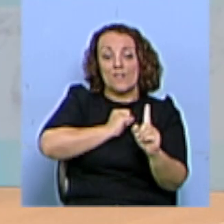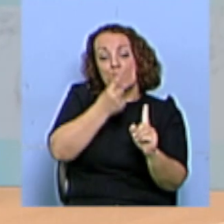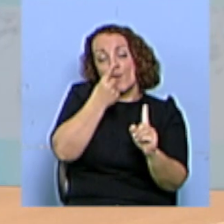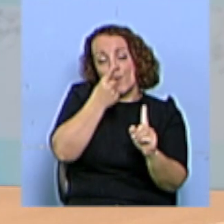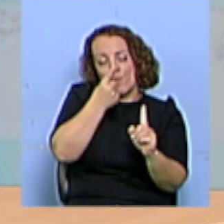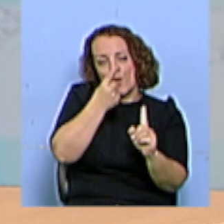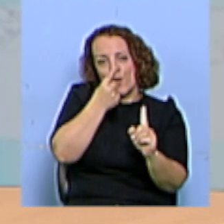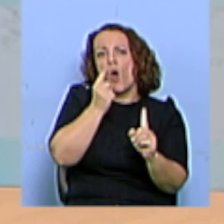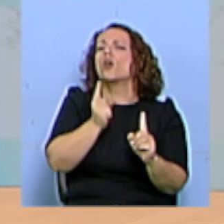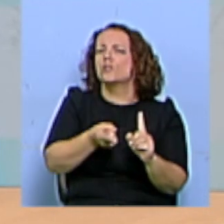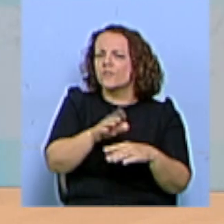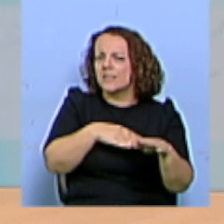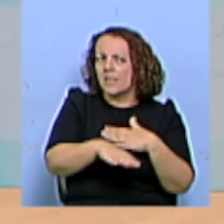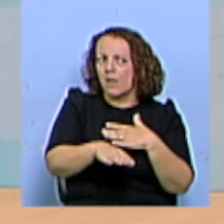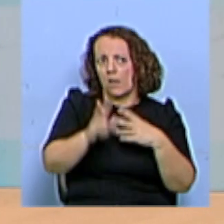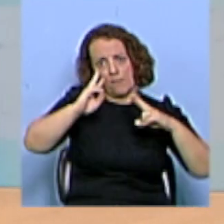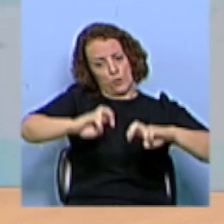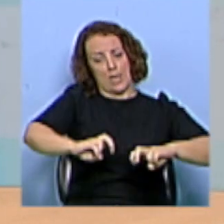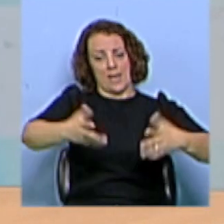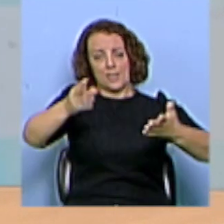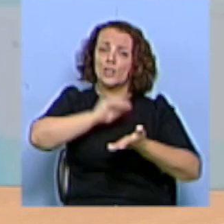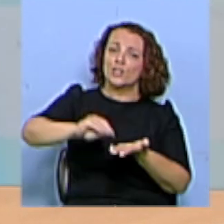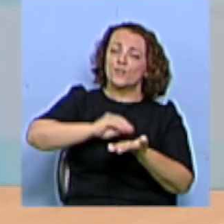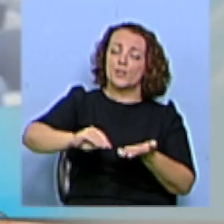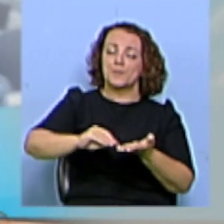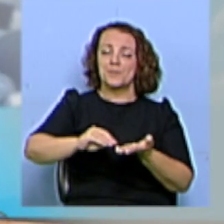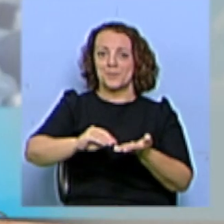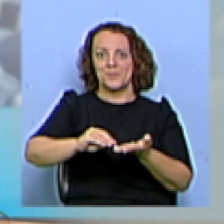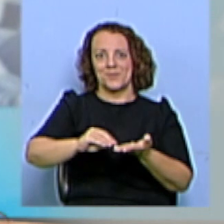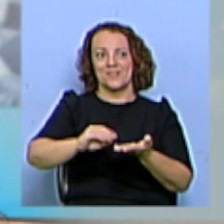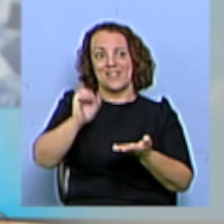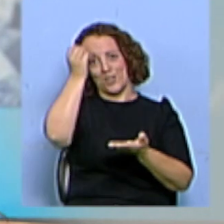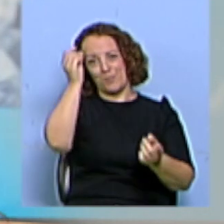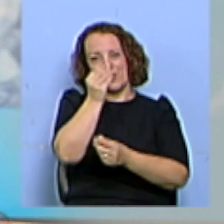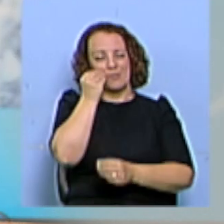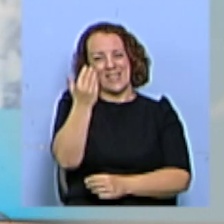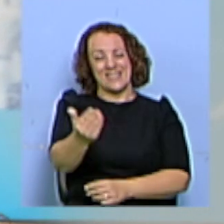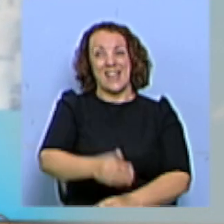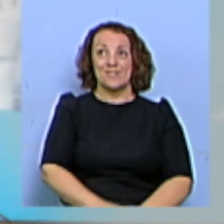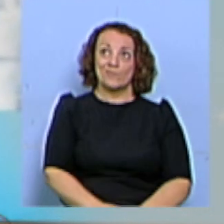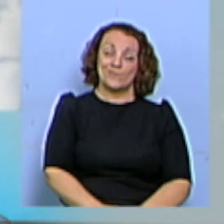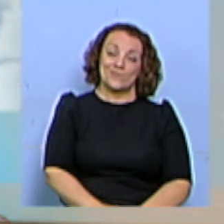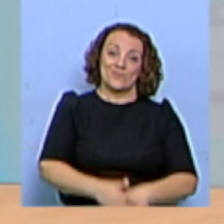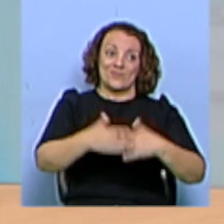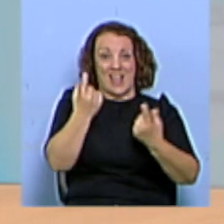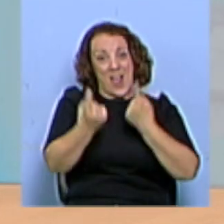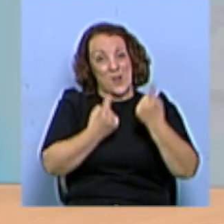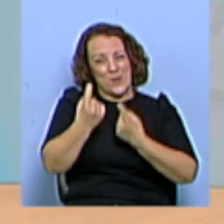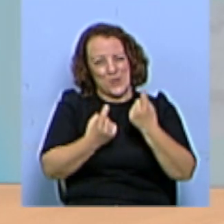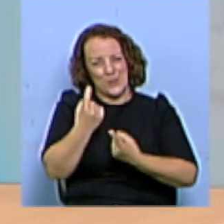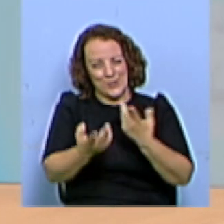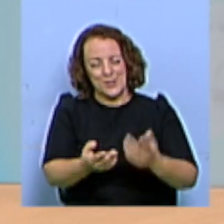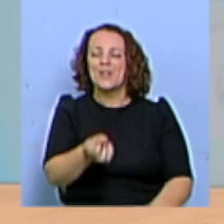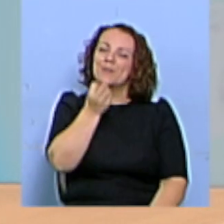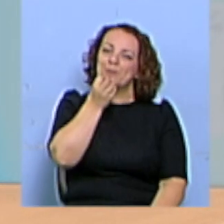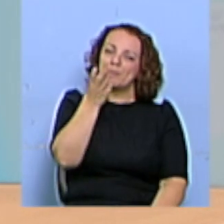fazer. Que é? Que é investigar, escrever. São assim os professores. Pelo menos alguns. Muito